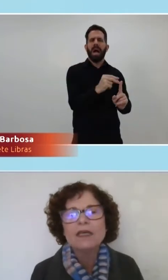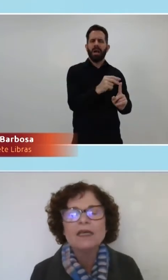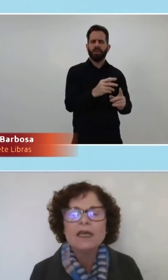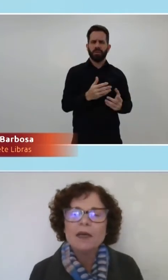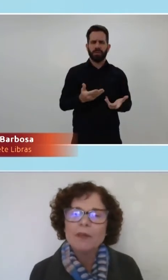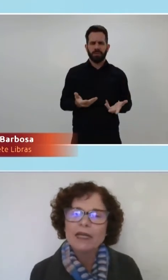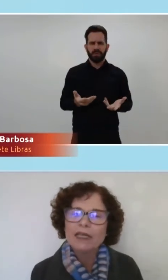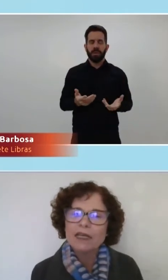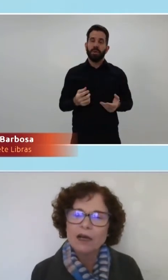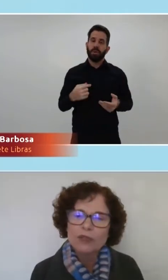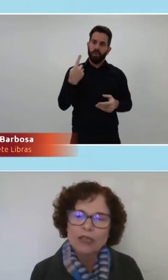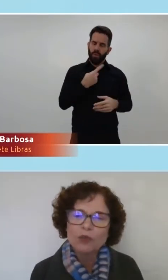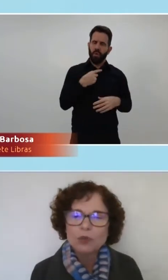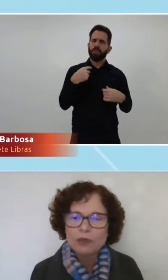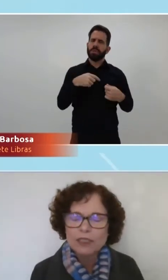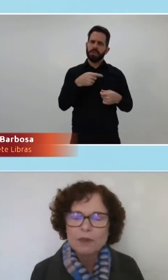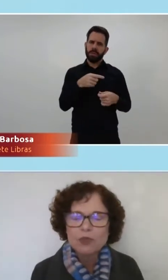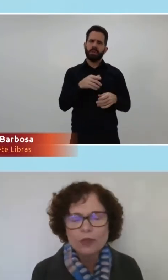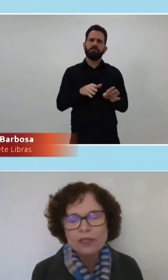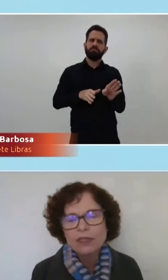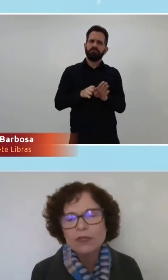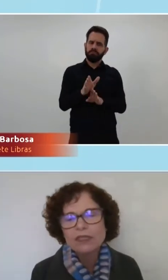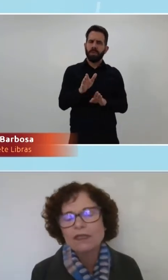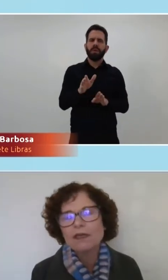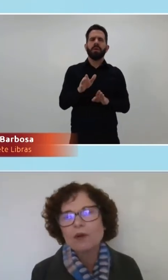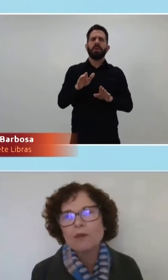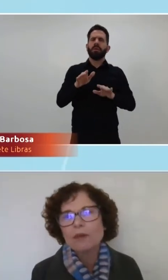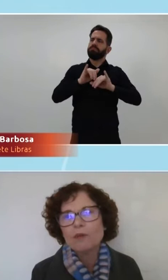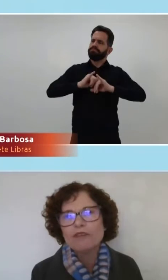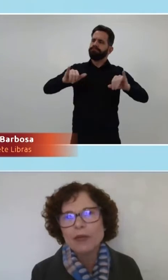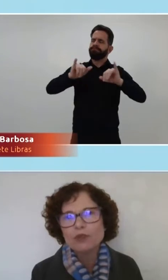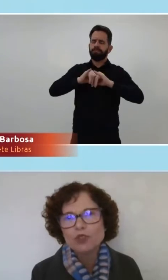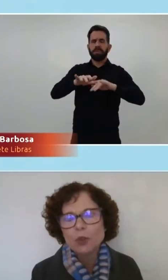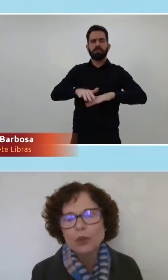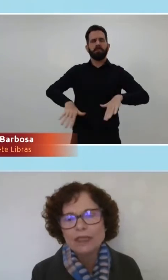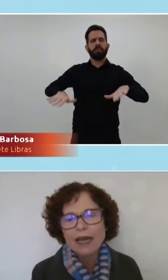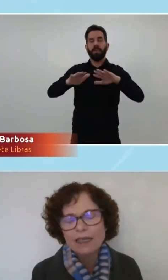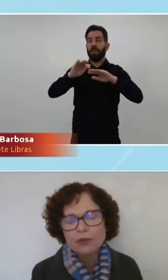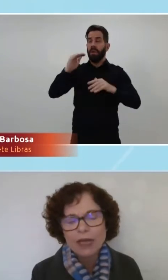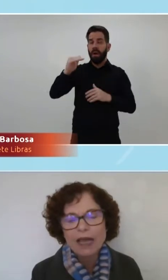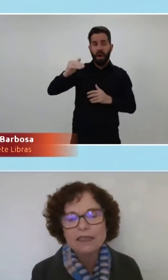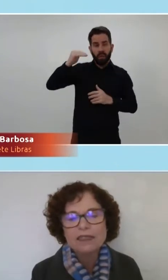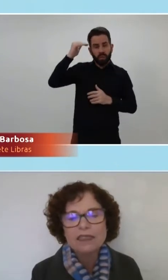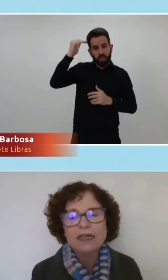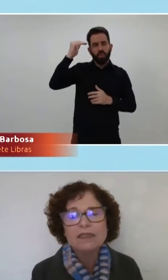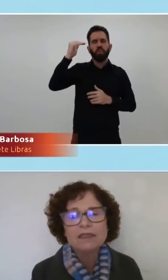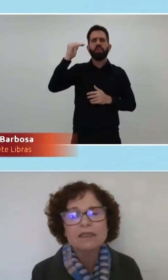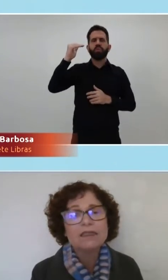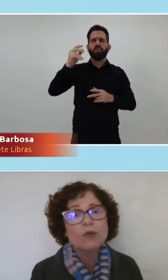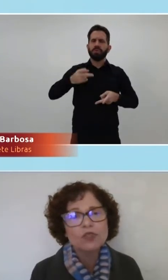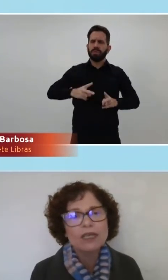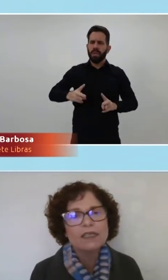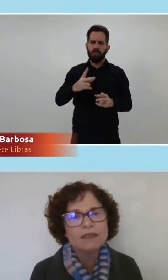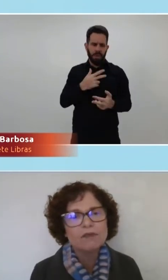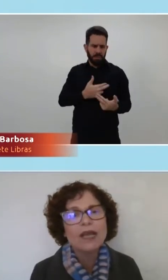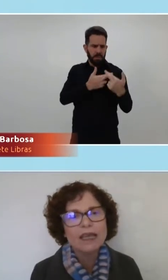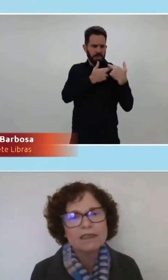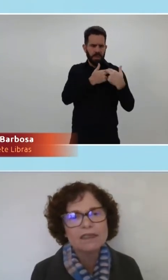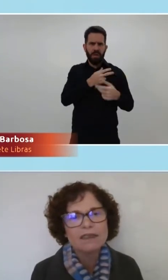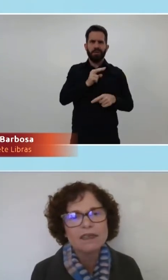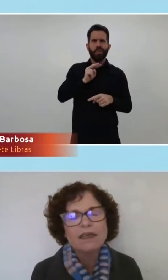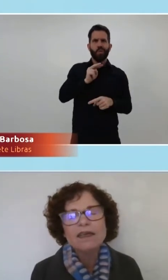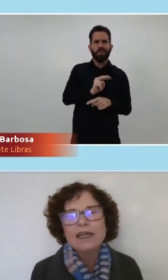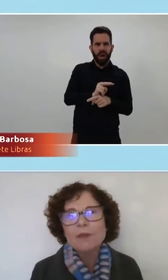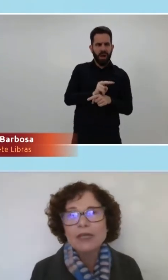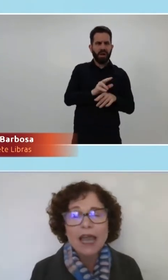contribuir para que os adultos, as pessoas que estão nesse movimento de cuidar e educar das crianças, não utilizem